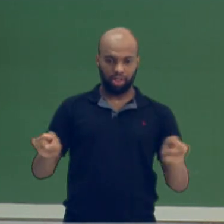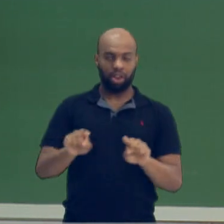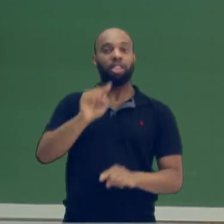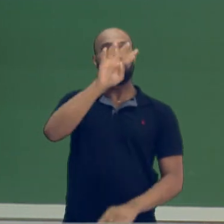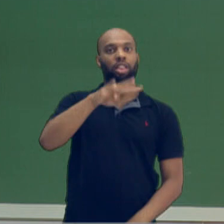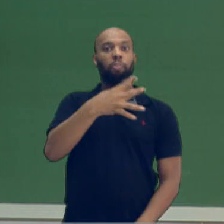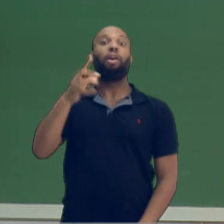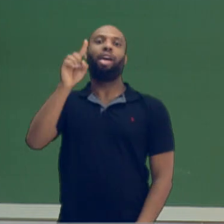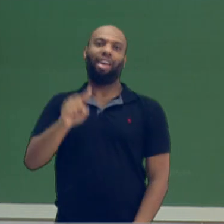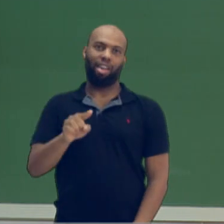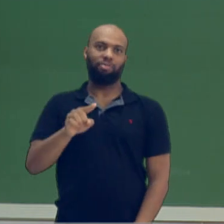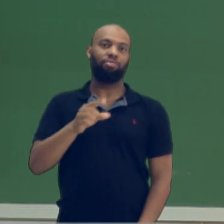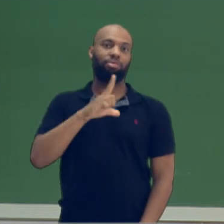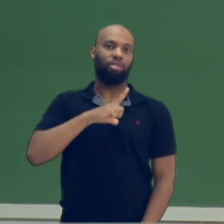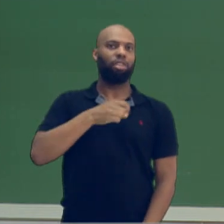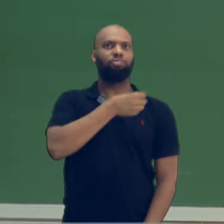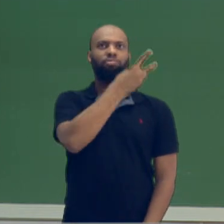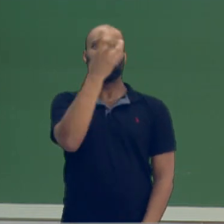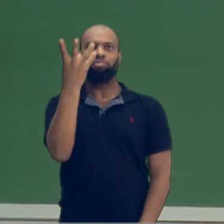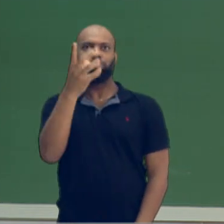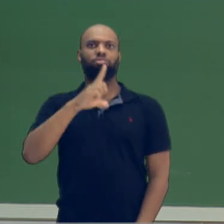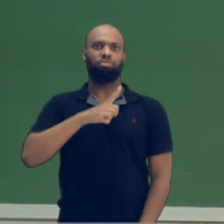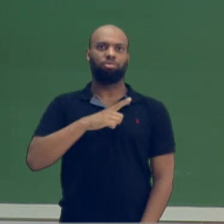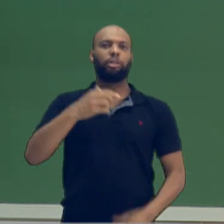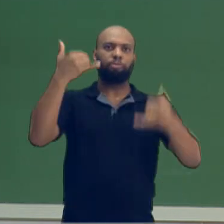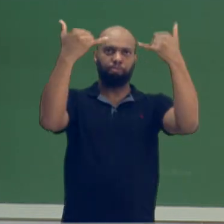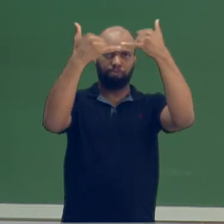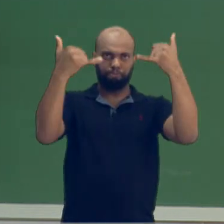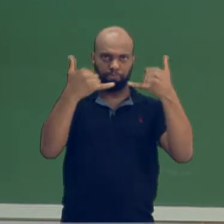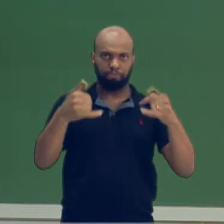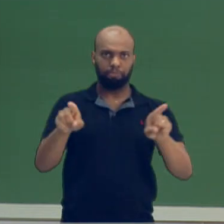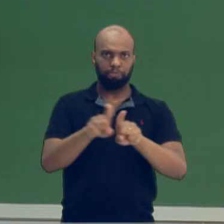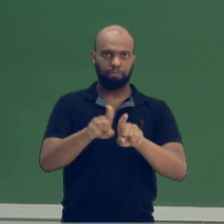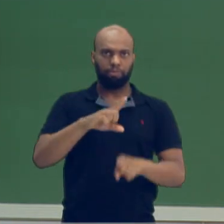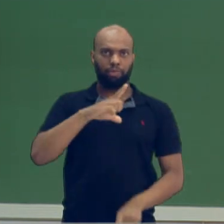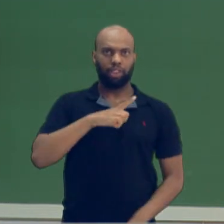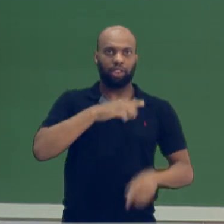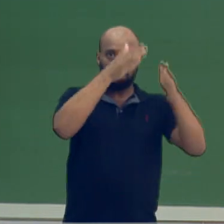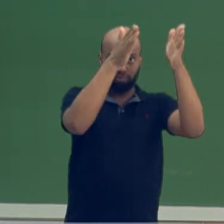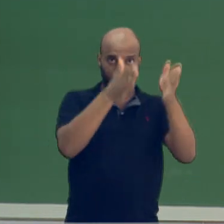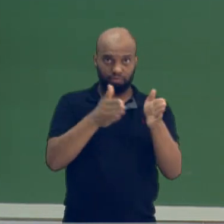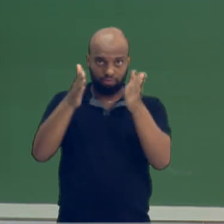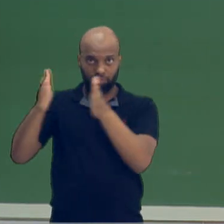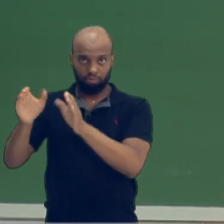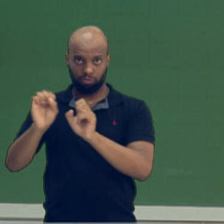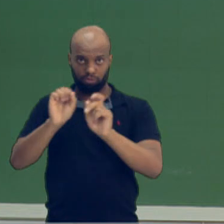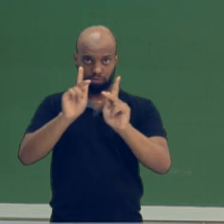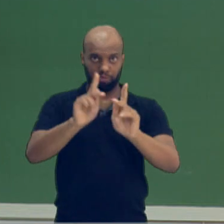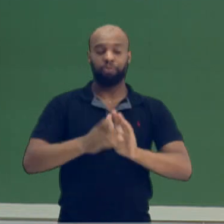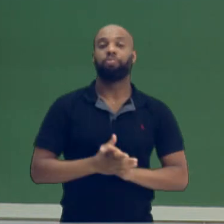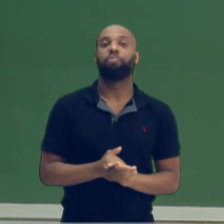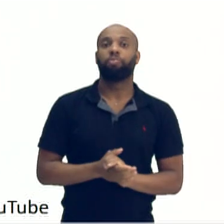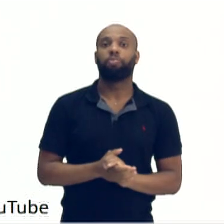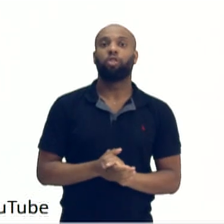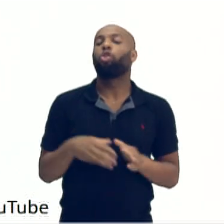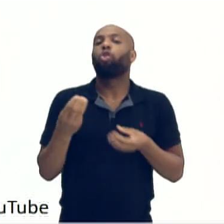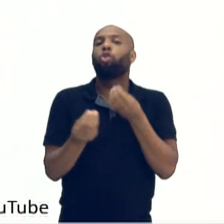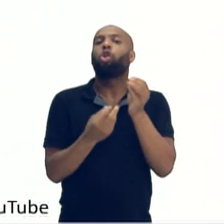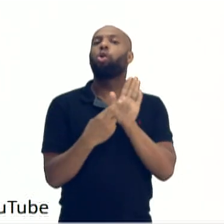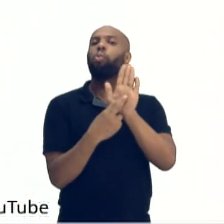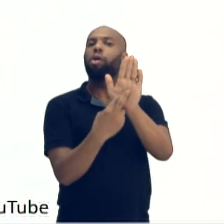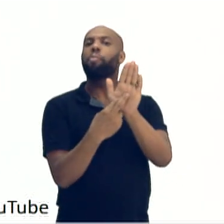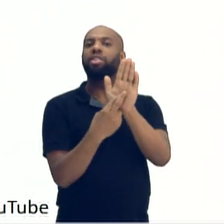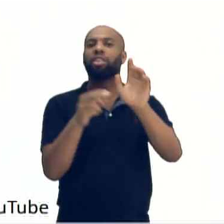de números que vai ser disposta em linhas e em colunas, perfeito? A representação